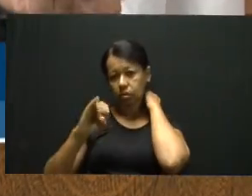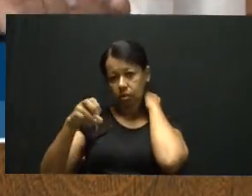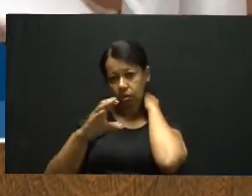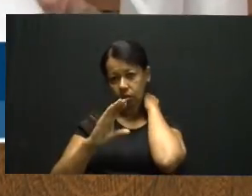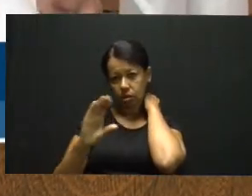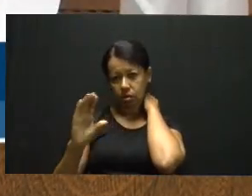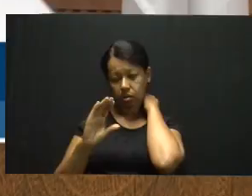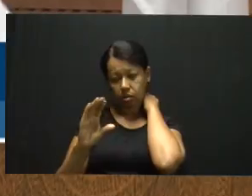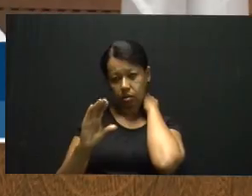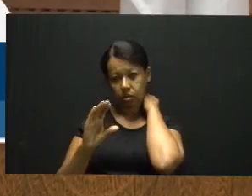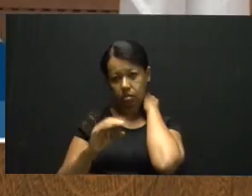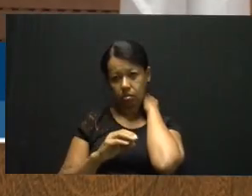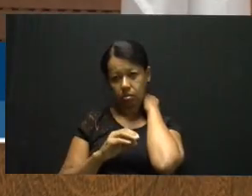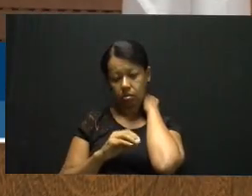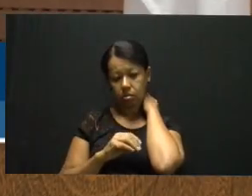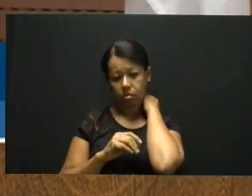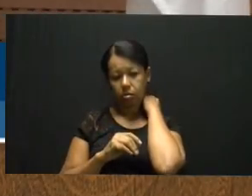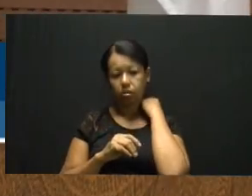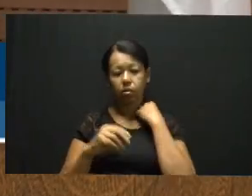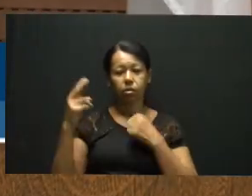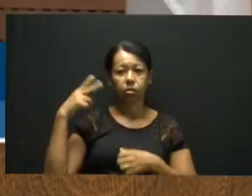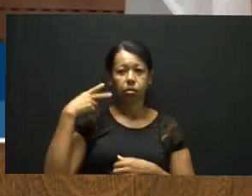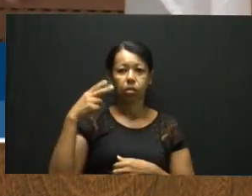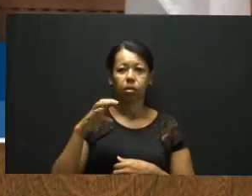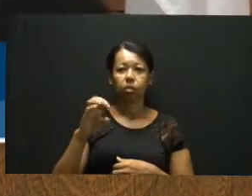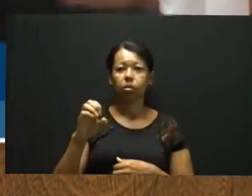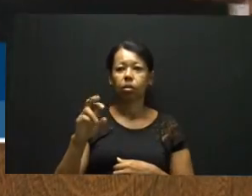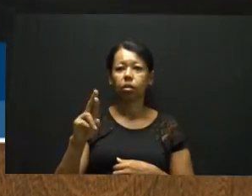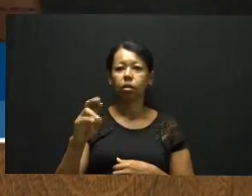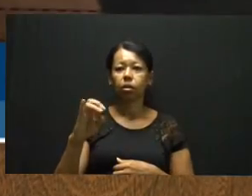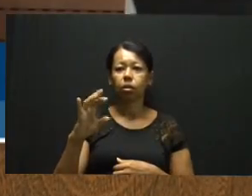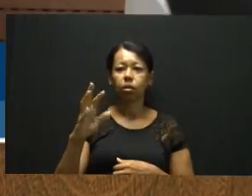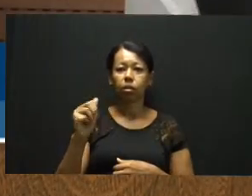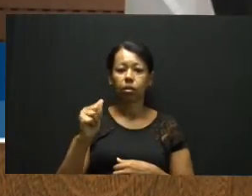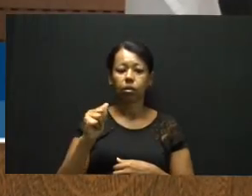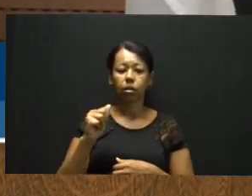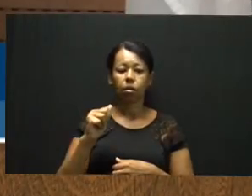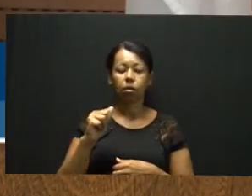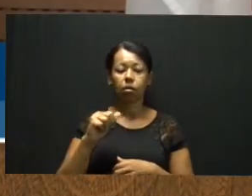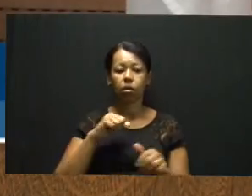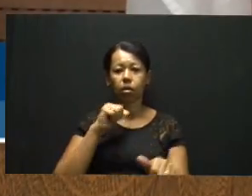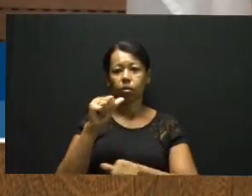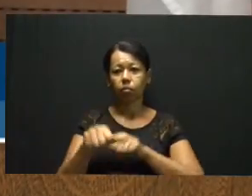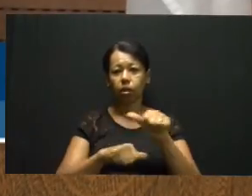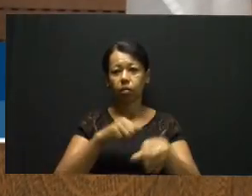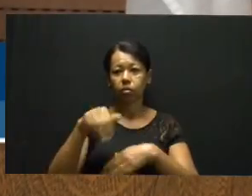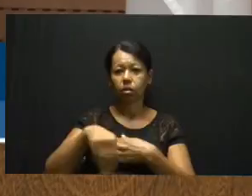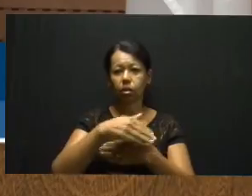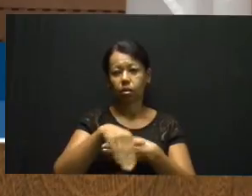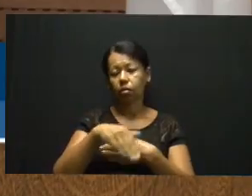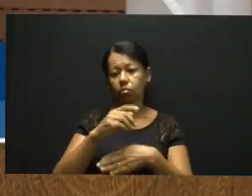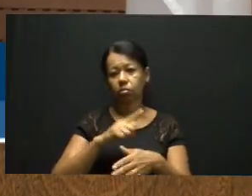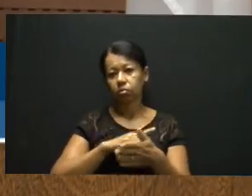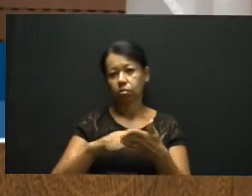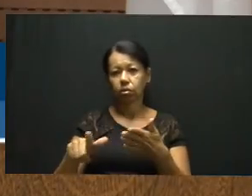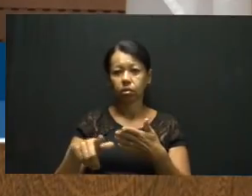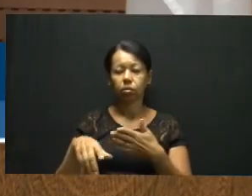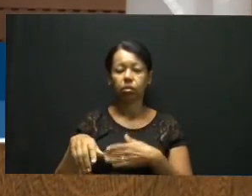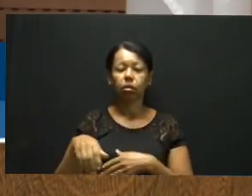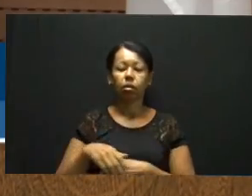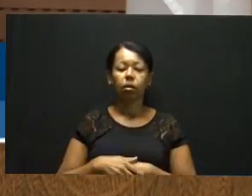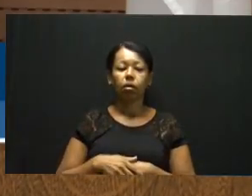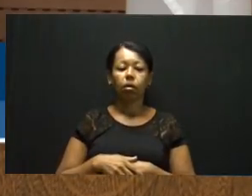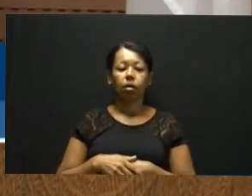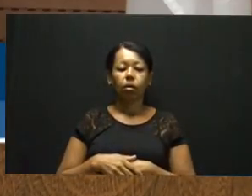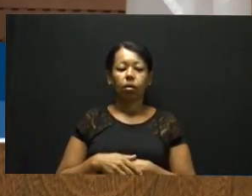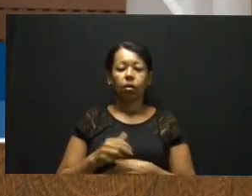Casqueiro. Caminhe-se. Vereadora Érica Versosa. Reparos no leito carroçável da rua Armando Salles de